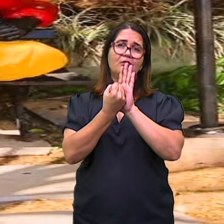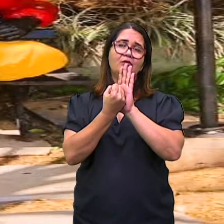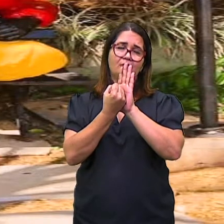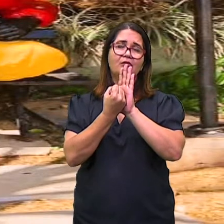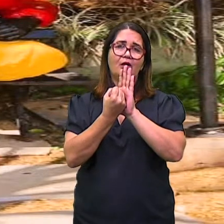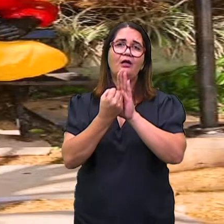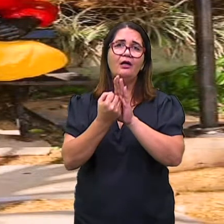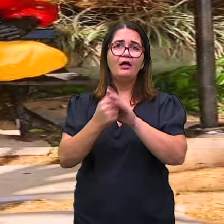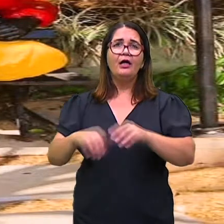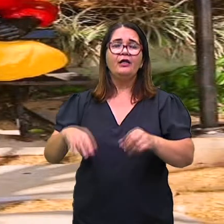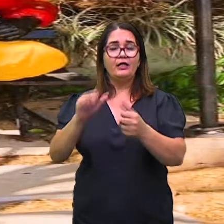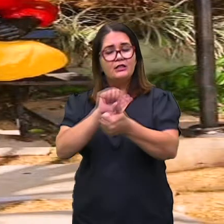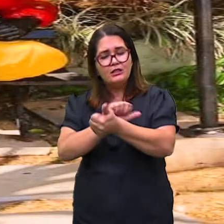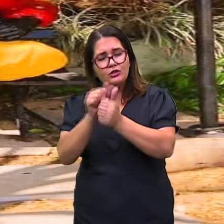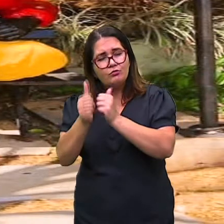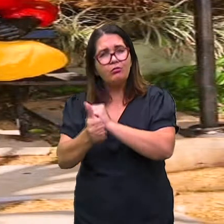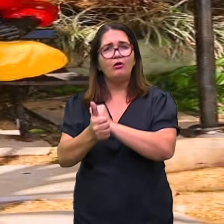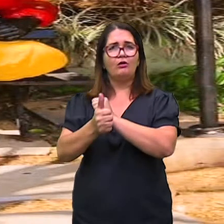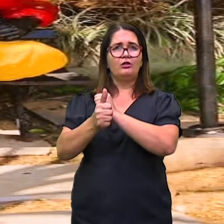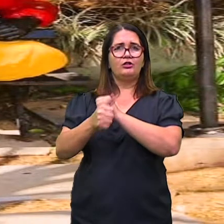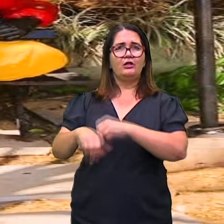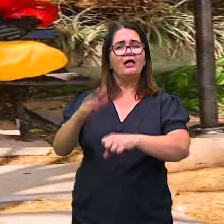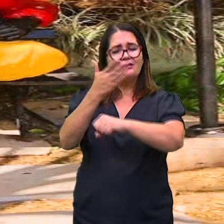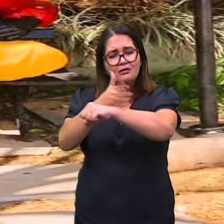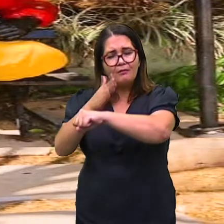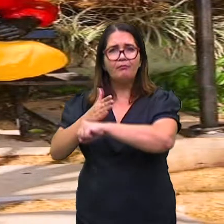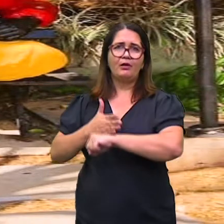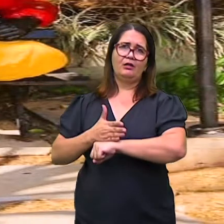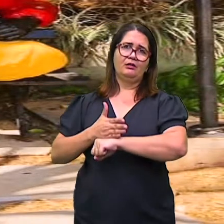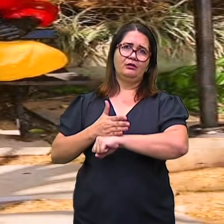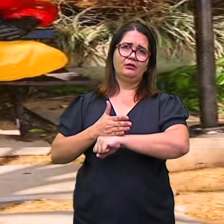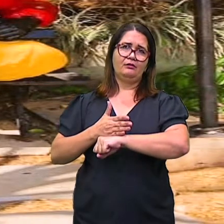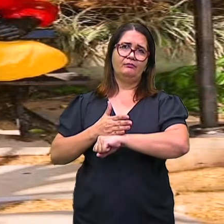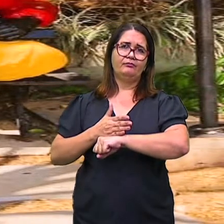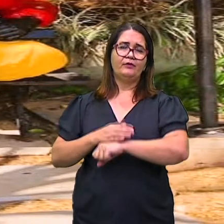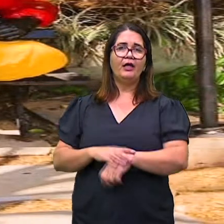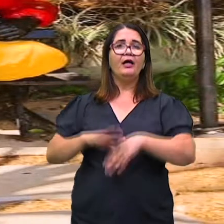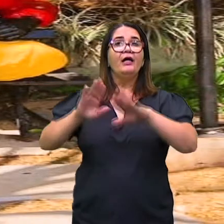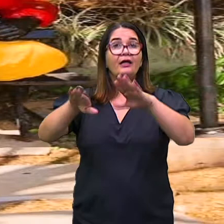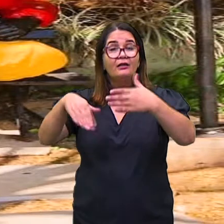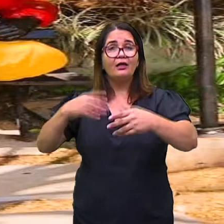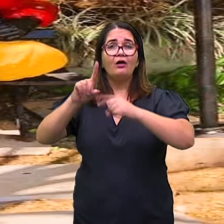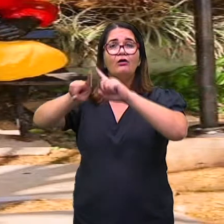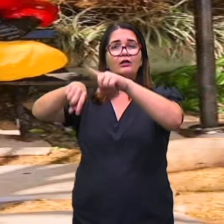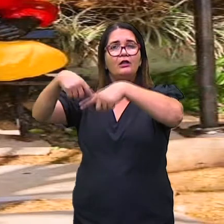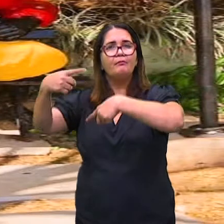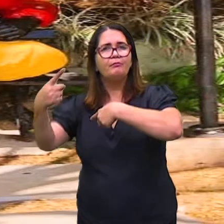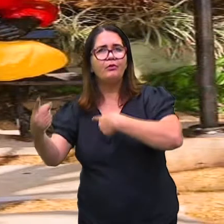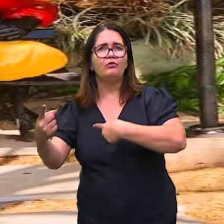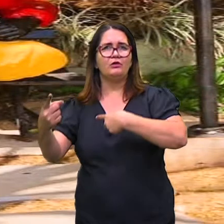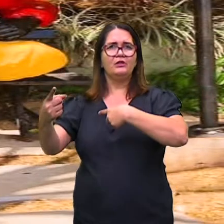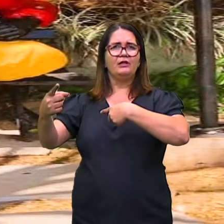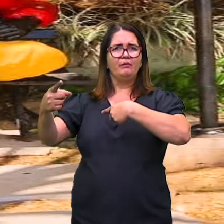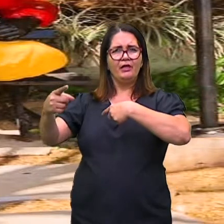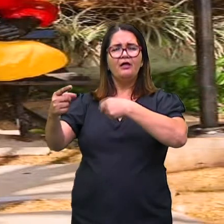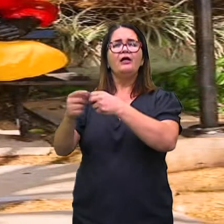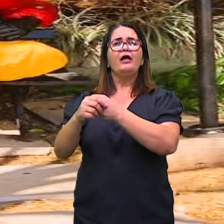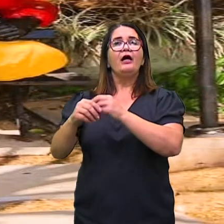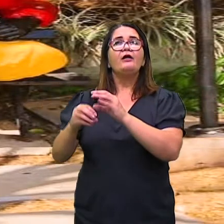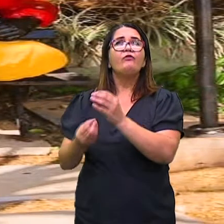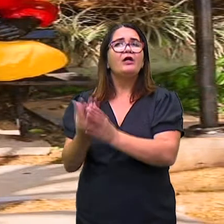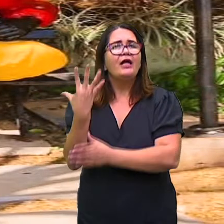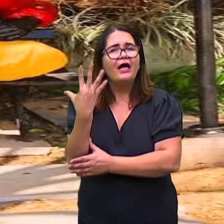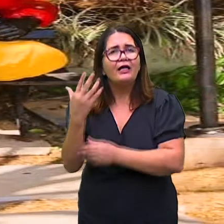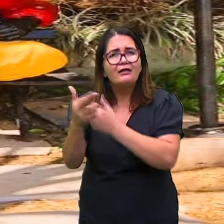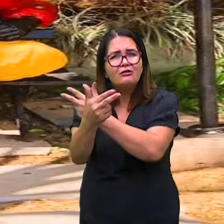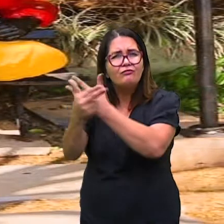bater 3 dias depois com a festa do Pentecostes. Então, é uma festa religiosa